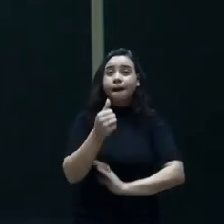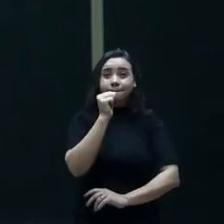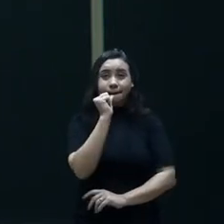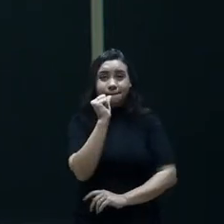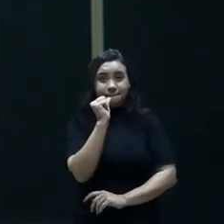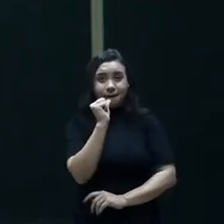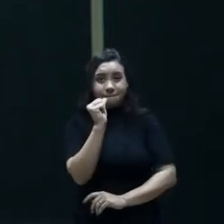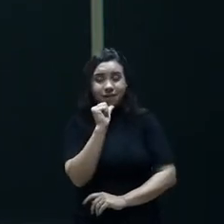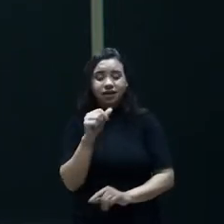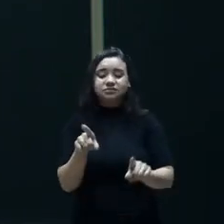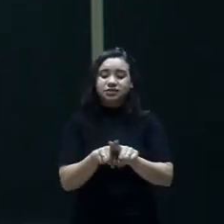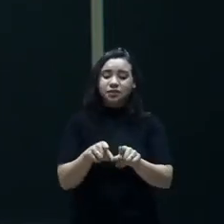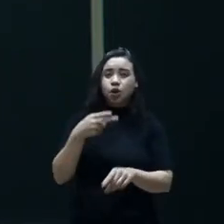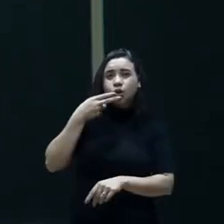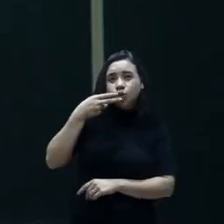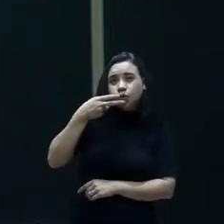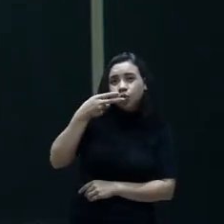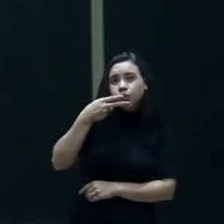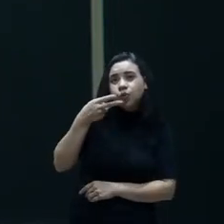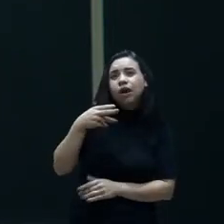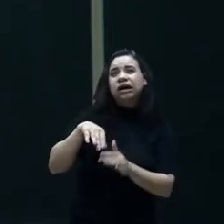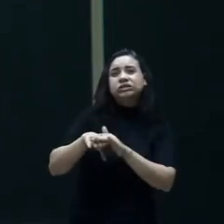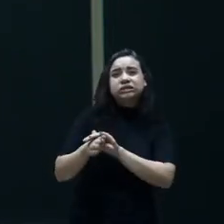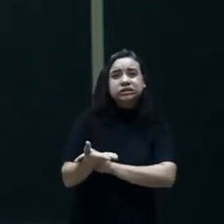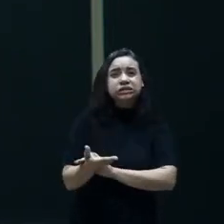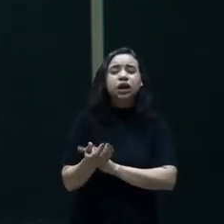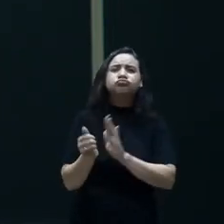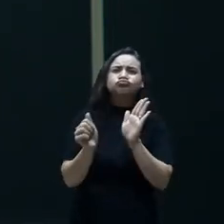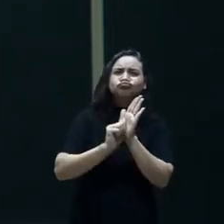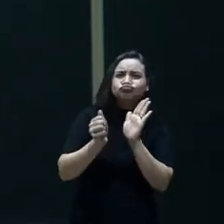Problemas com cigarro. Problemas com drogas.